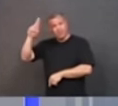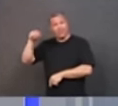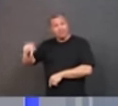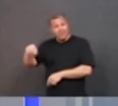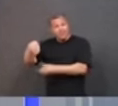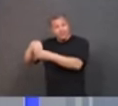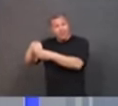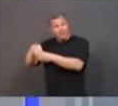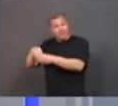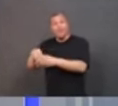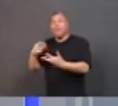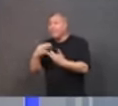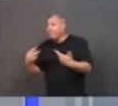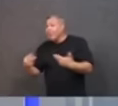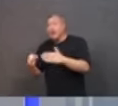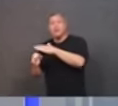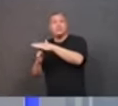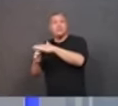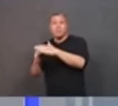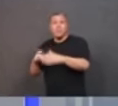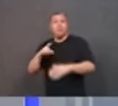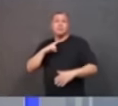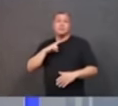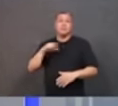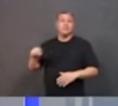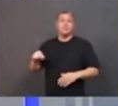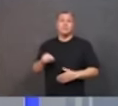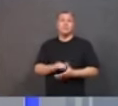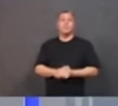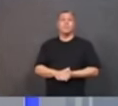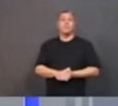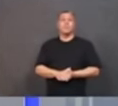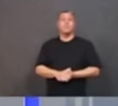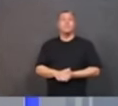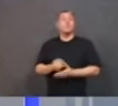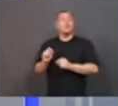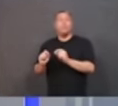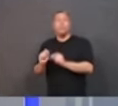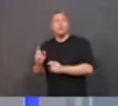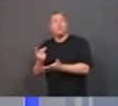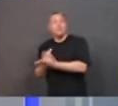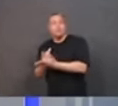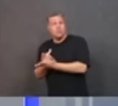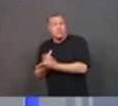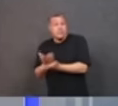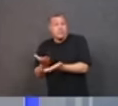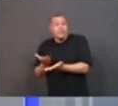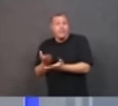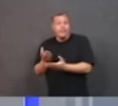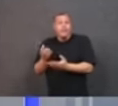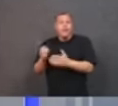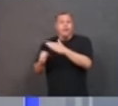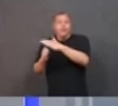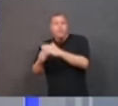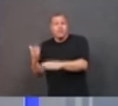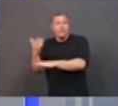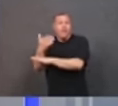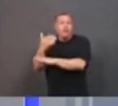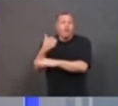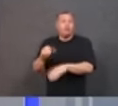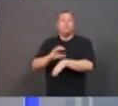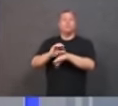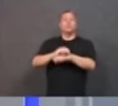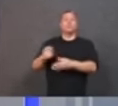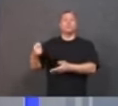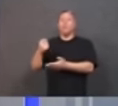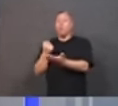região que... Eu me perdi no tempo, viu? Há diversas empresas na região que